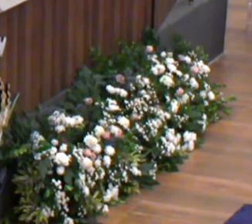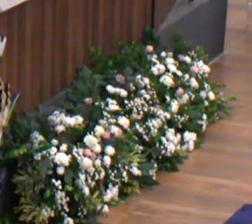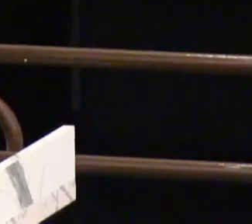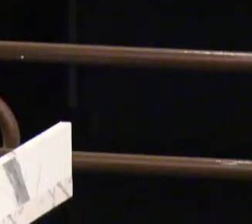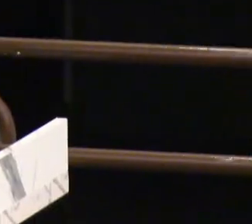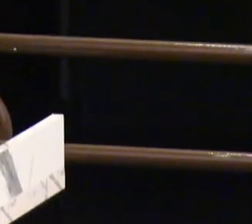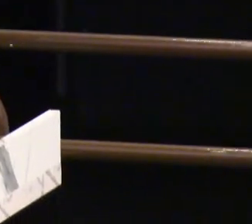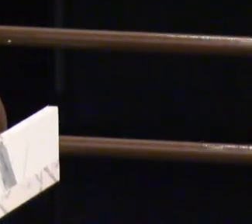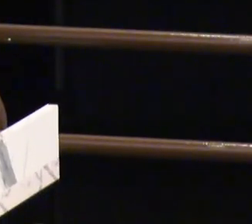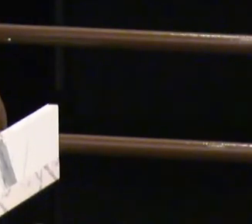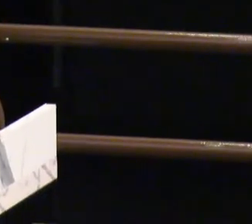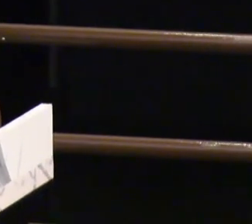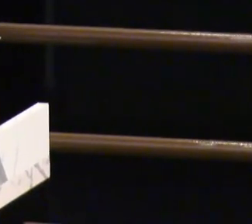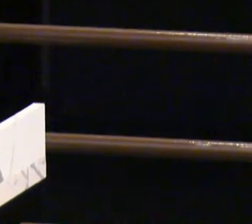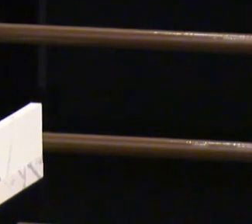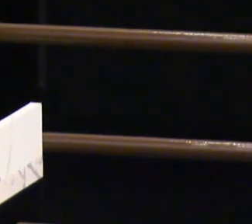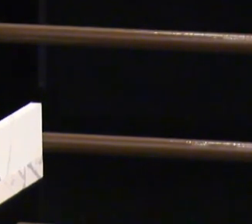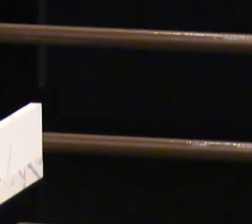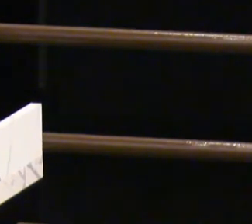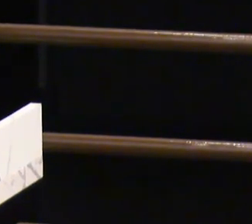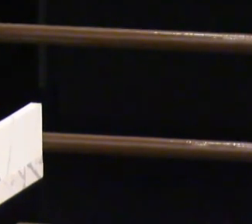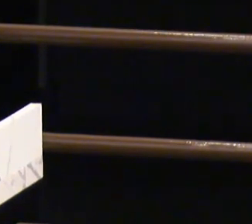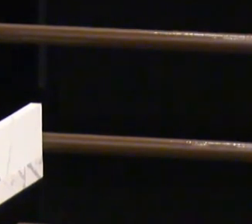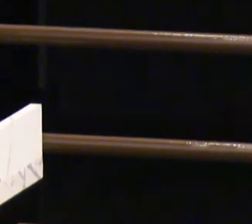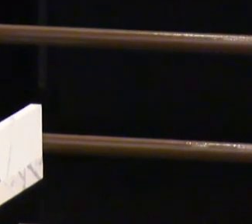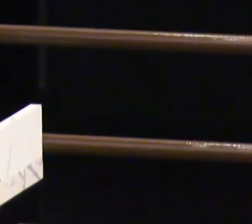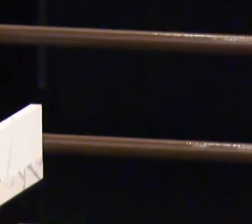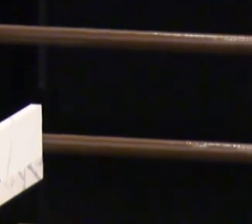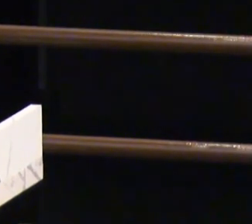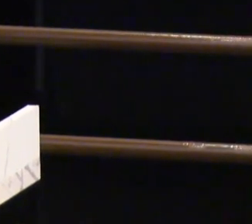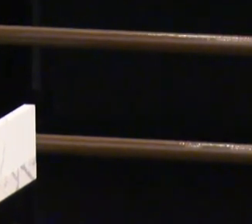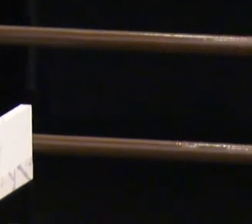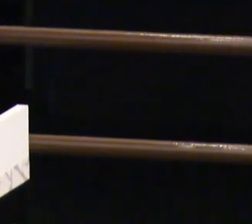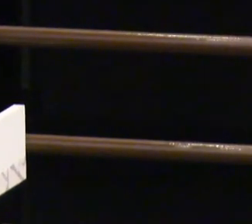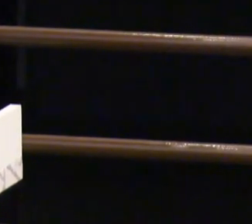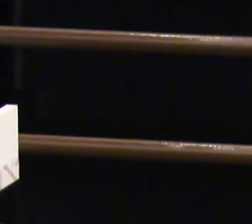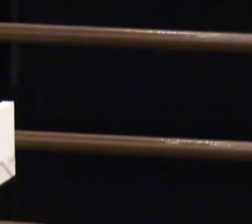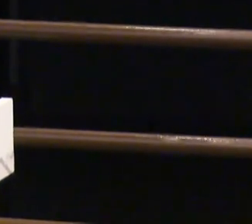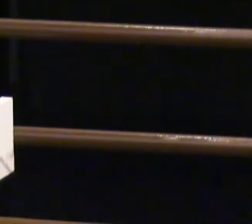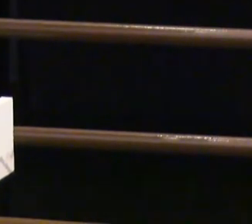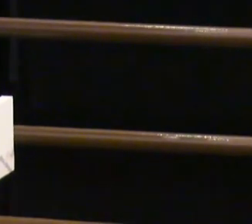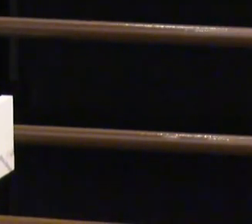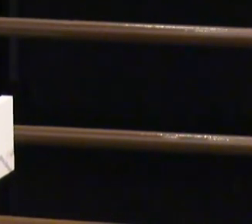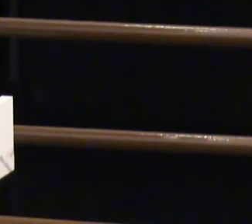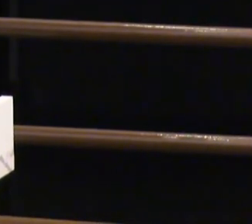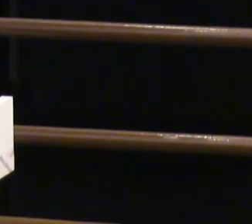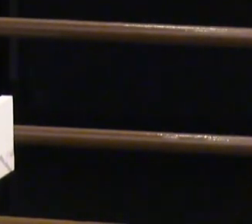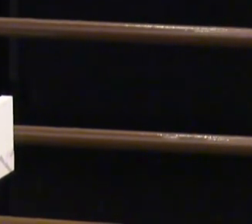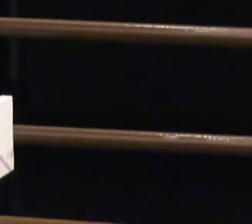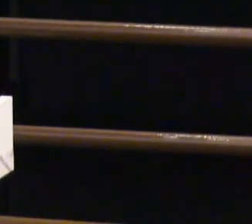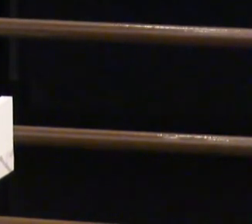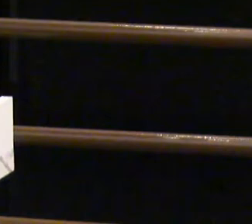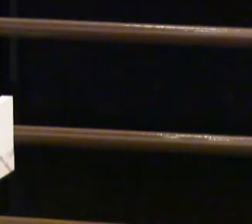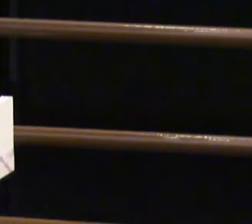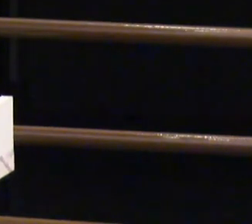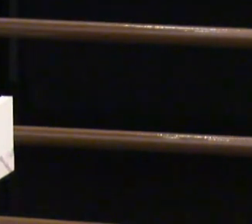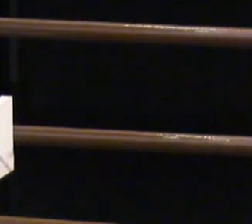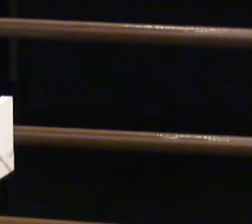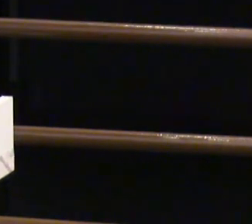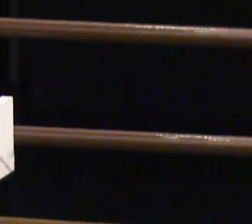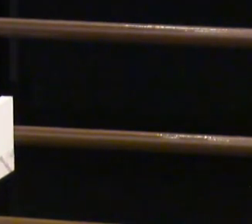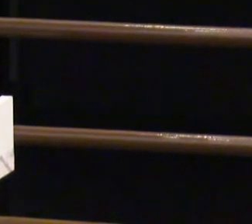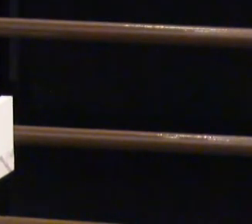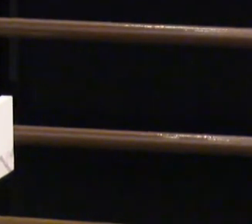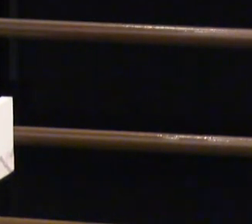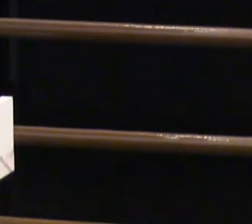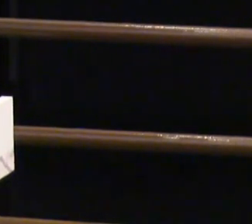Muito boa noite a todas as senhoras, senhores aqui presentes. Buscarei ser o mais breve possível, até porque